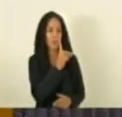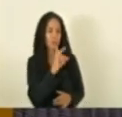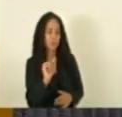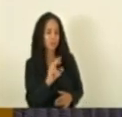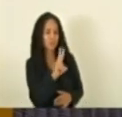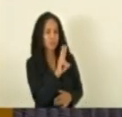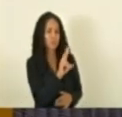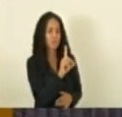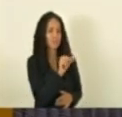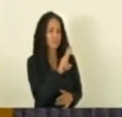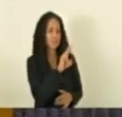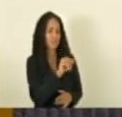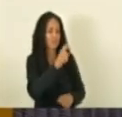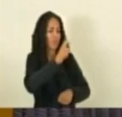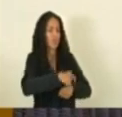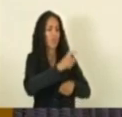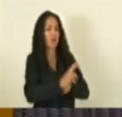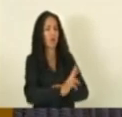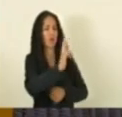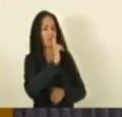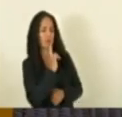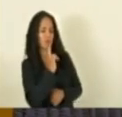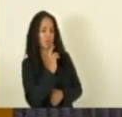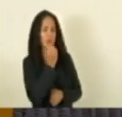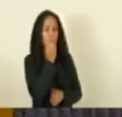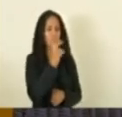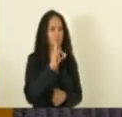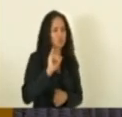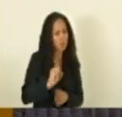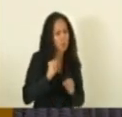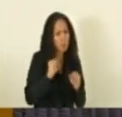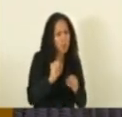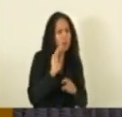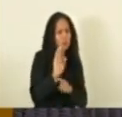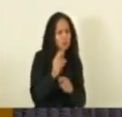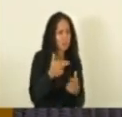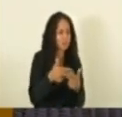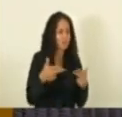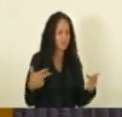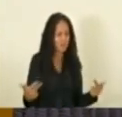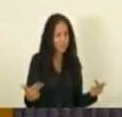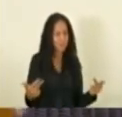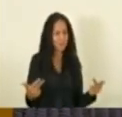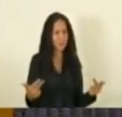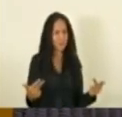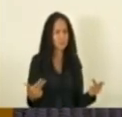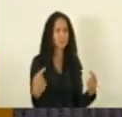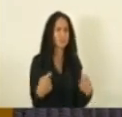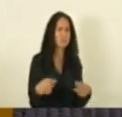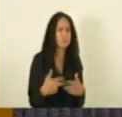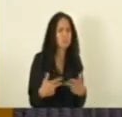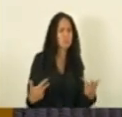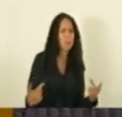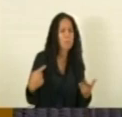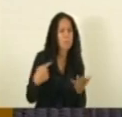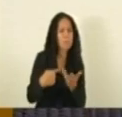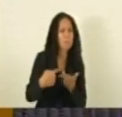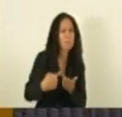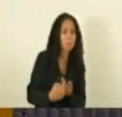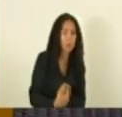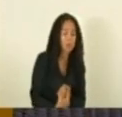Davi, imediatamente ele me respondia, bom dia, posso ajudar em alguma coisa? O que o senhor está precisando? E não sei mais o